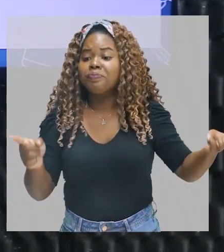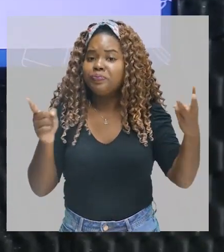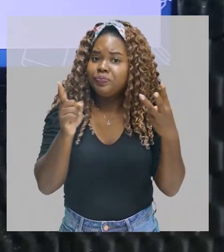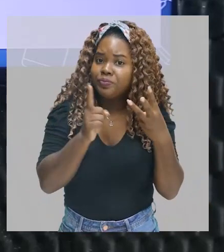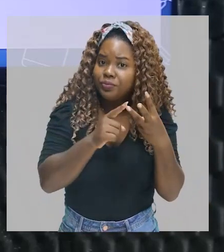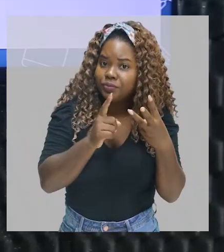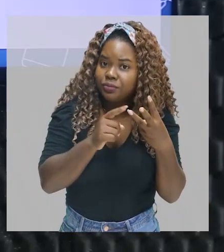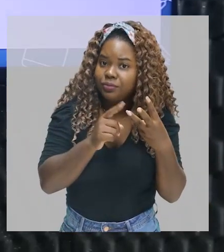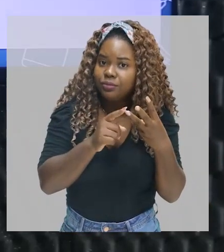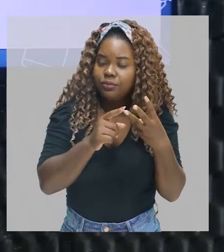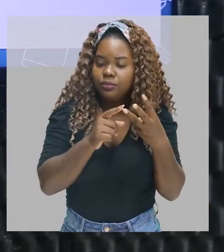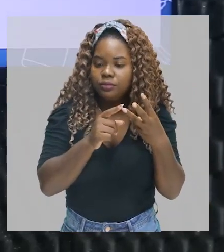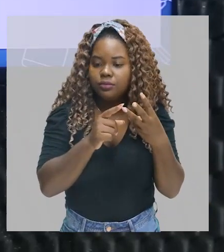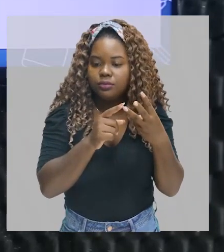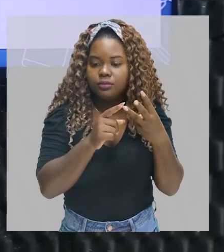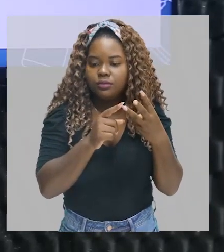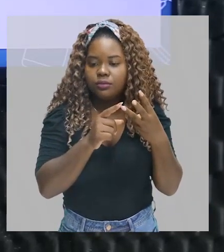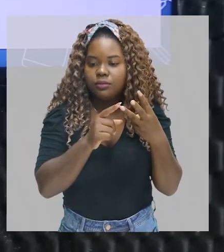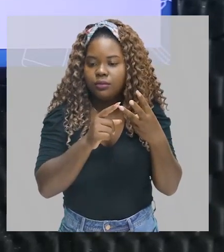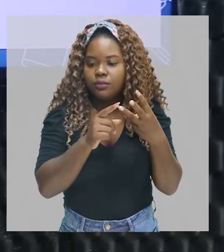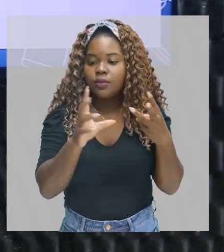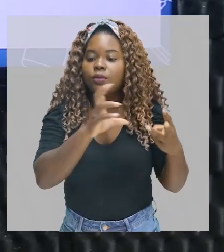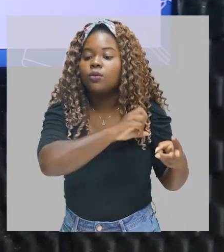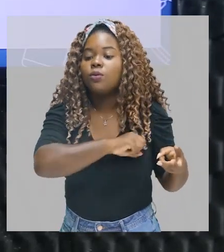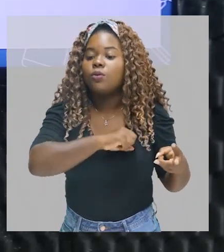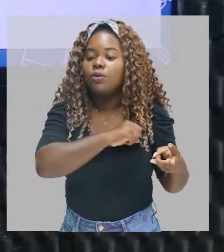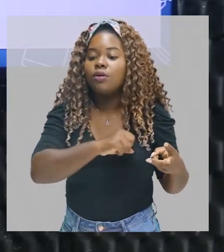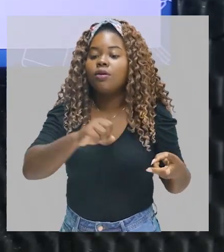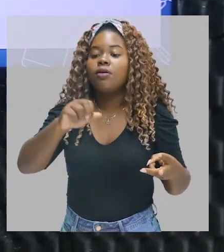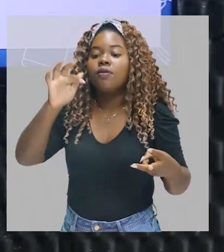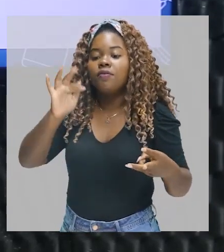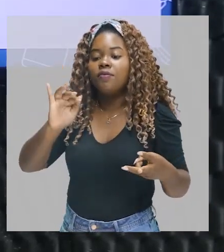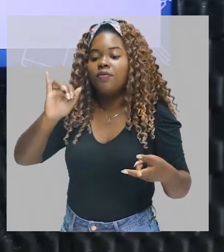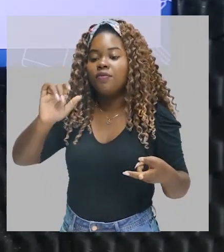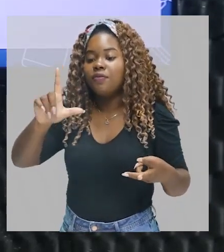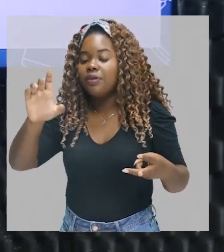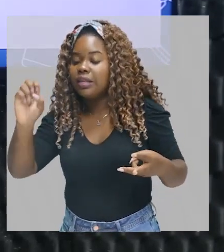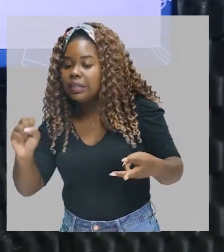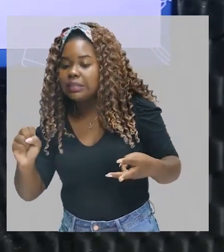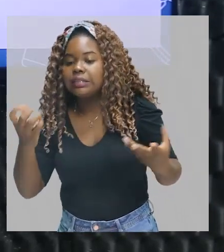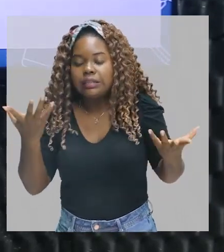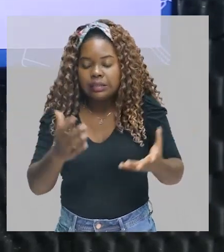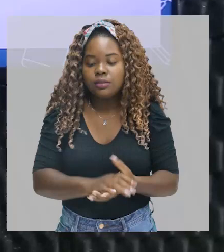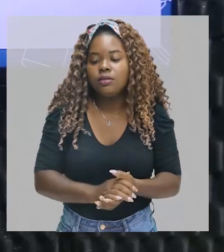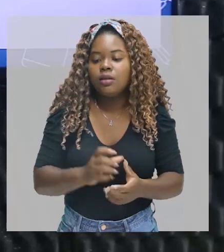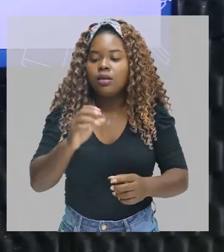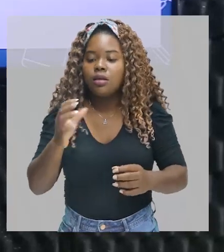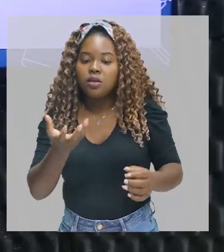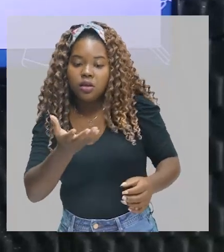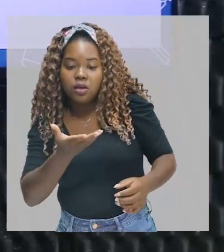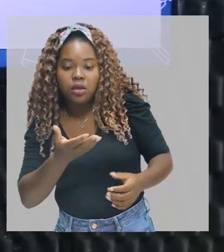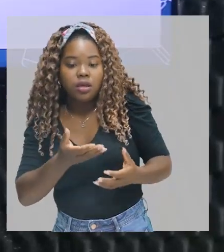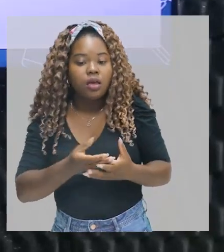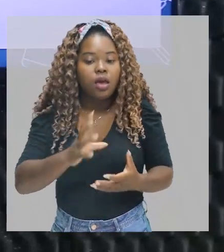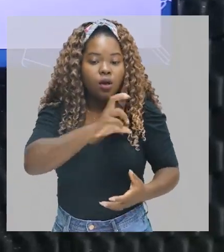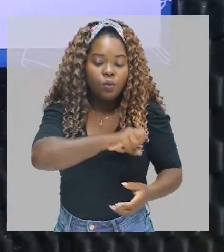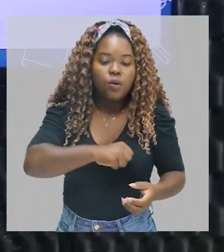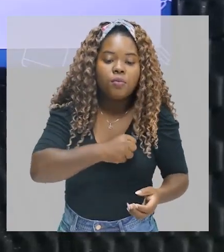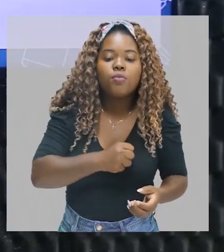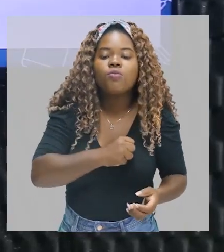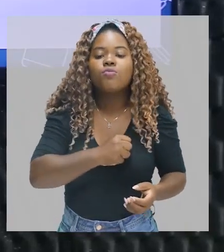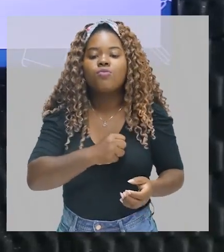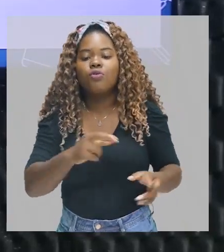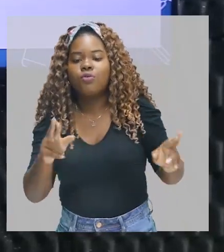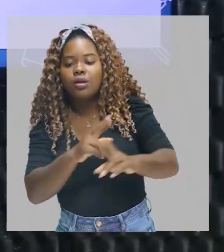temos o amor que é chamado de filias, né? Que é o amor fraterno que você tem pelo seu amigo, pela sua amiga, pelos